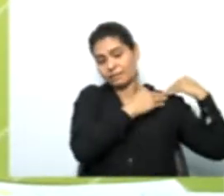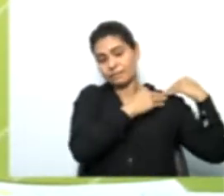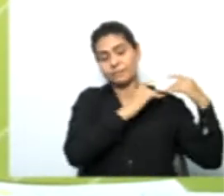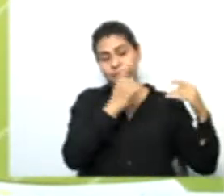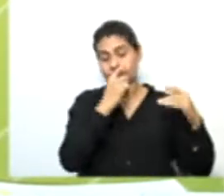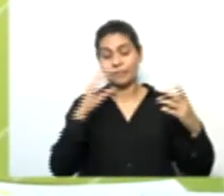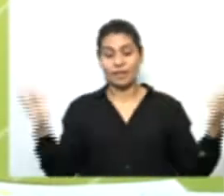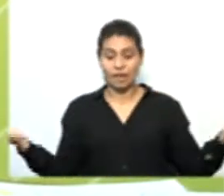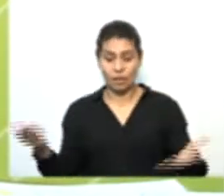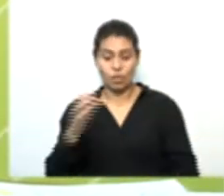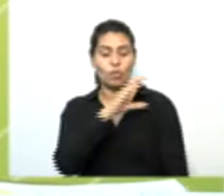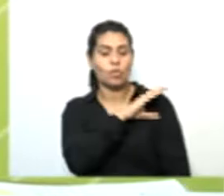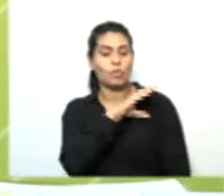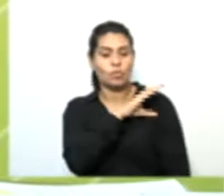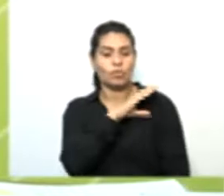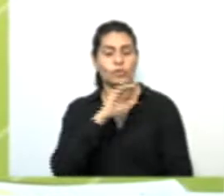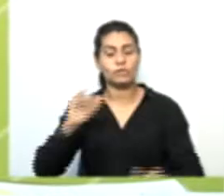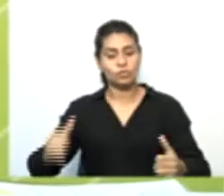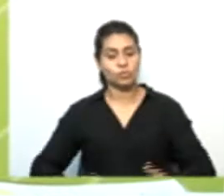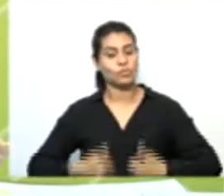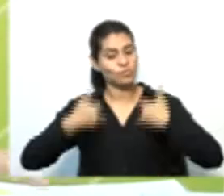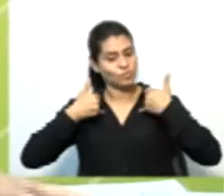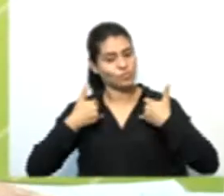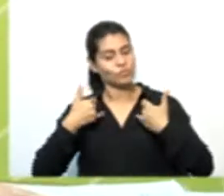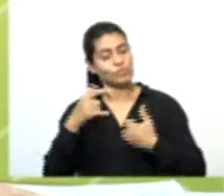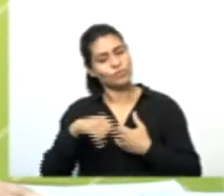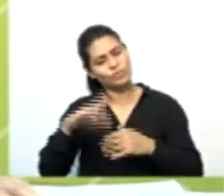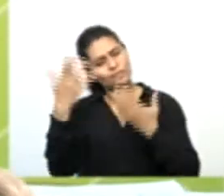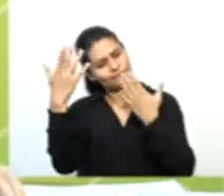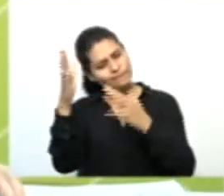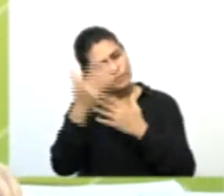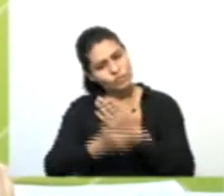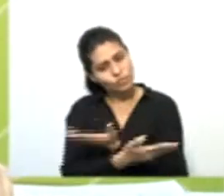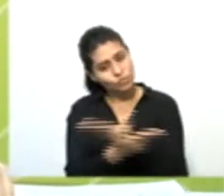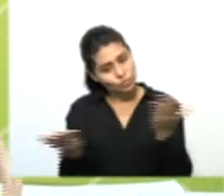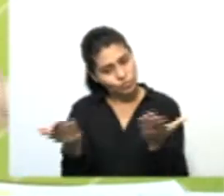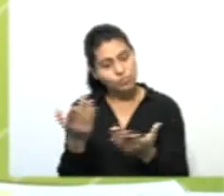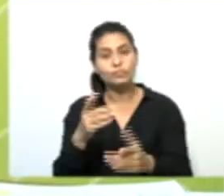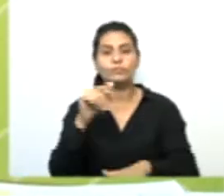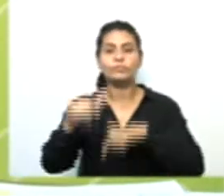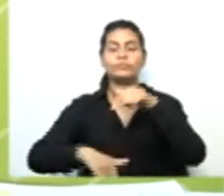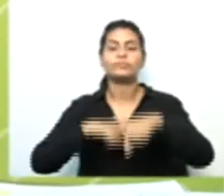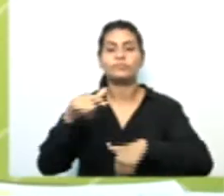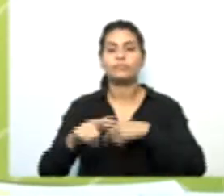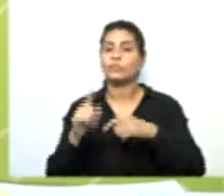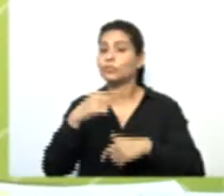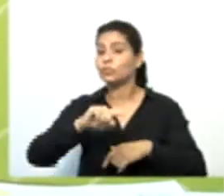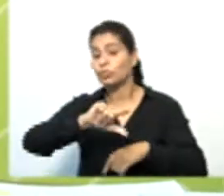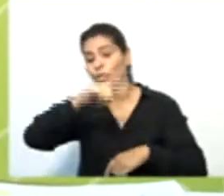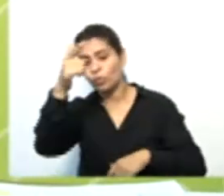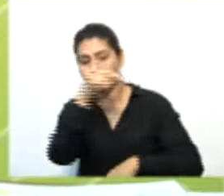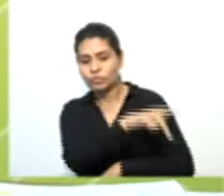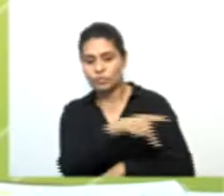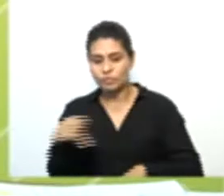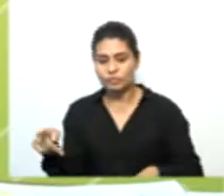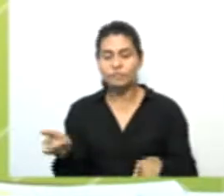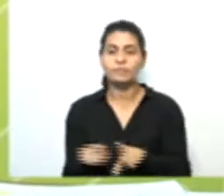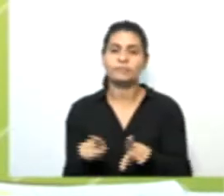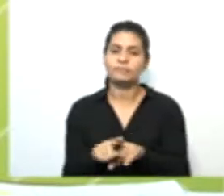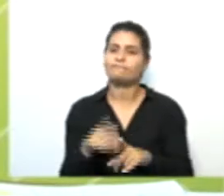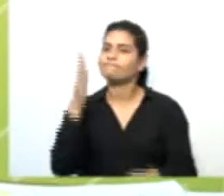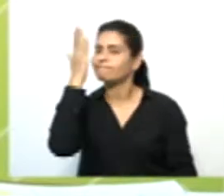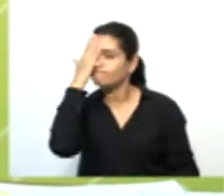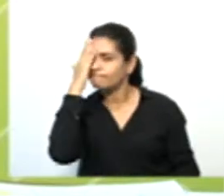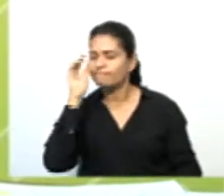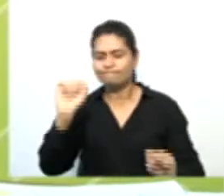como coordenadora do curso, estou orgulhosa e parabenizo todos os demais trabalhos, todo o empenho dos demais professores que eu